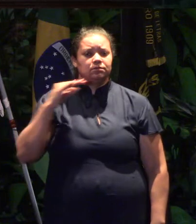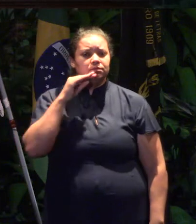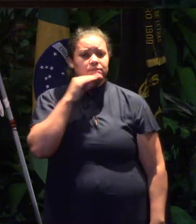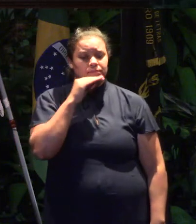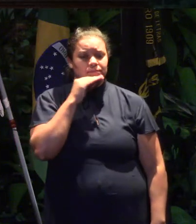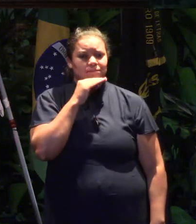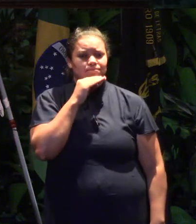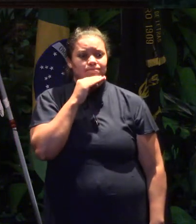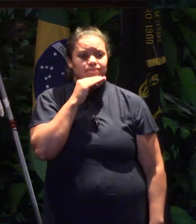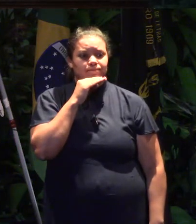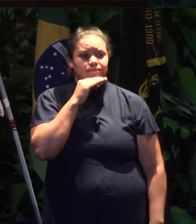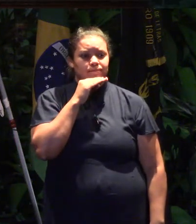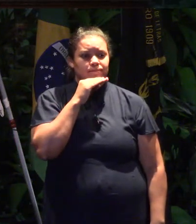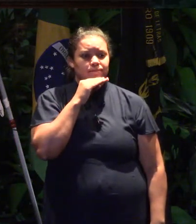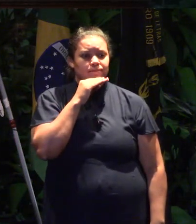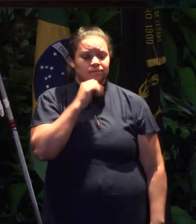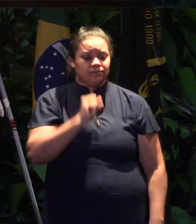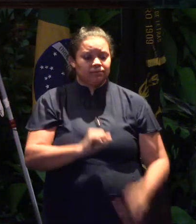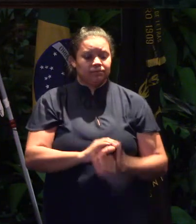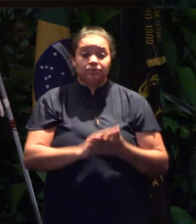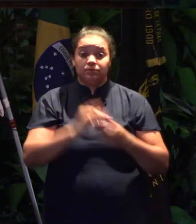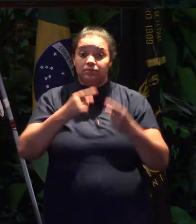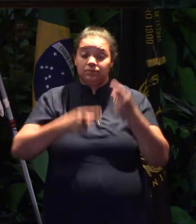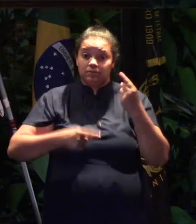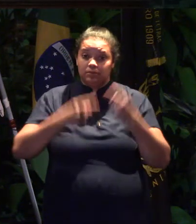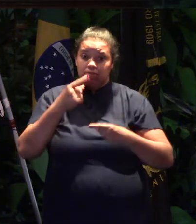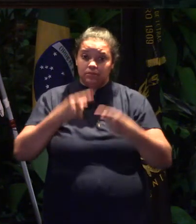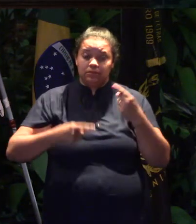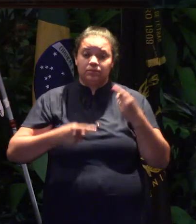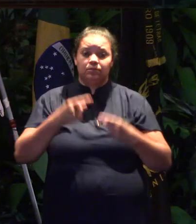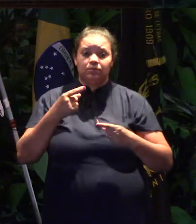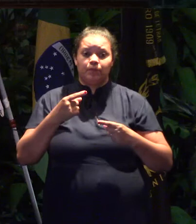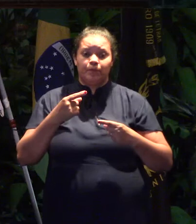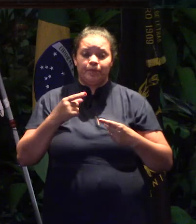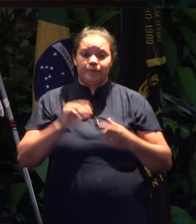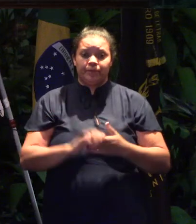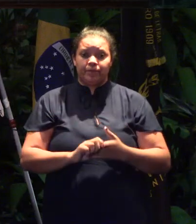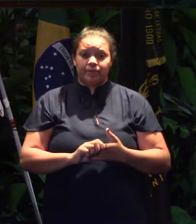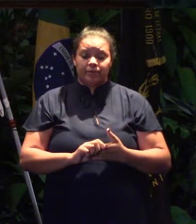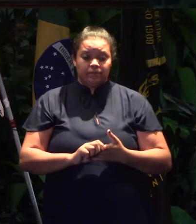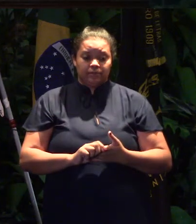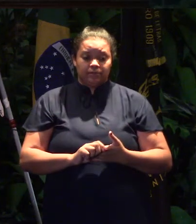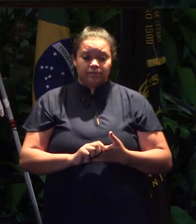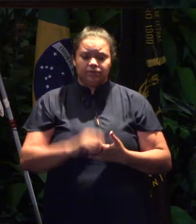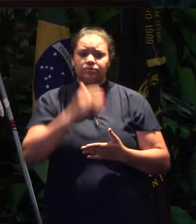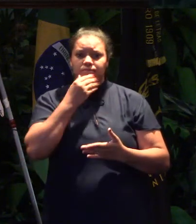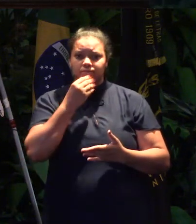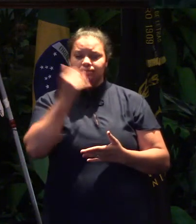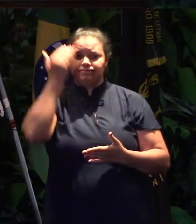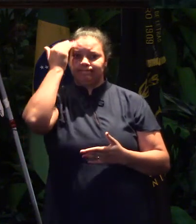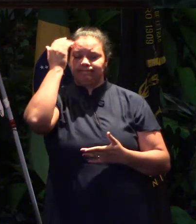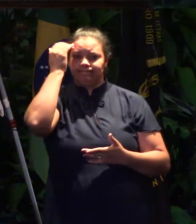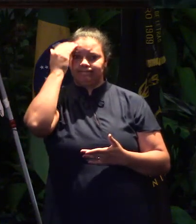sentidos, no âmbito desse debate, Diderot, né, o enciclopedista Denis Diderot, ele publica